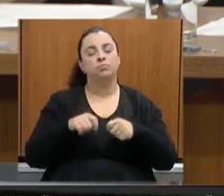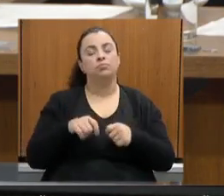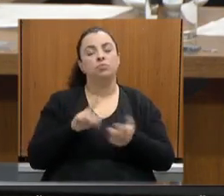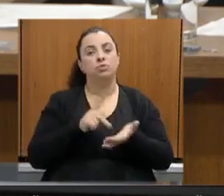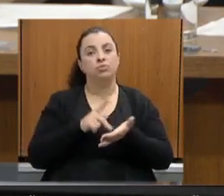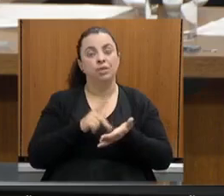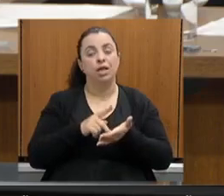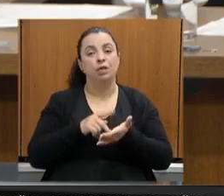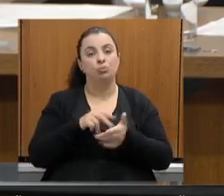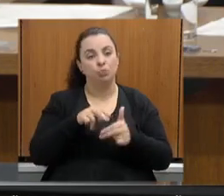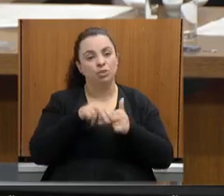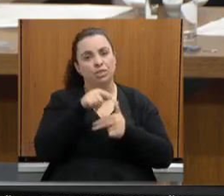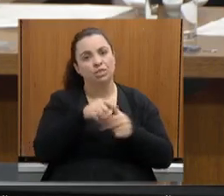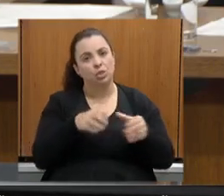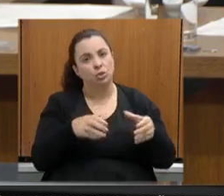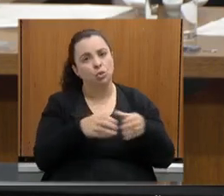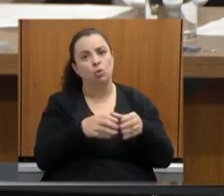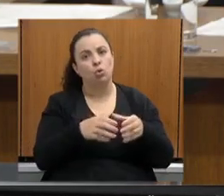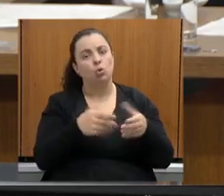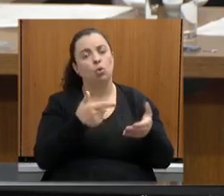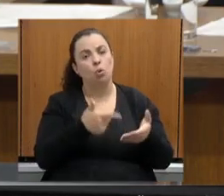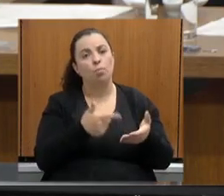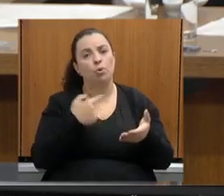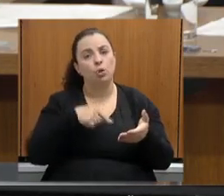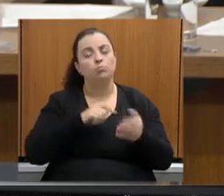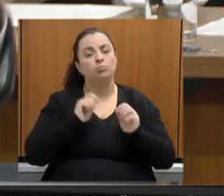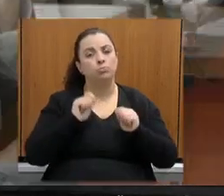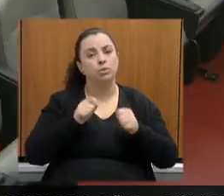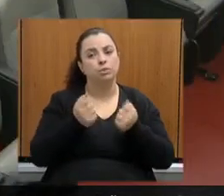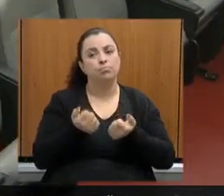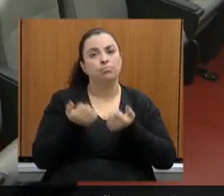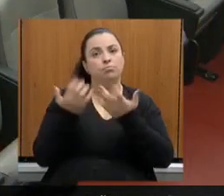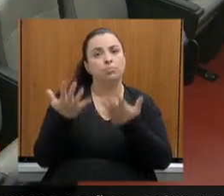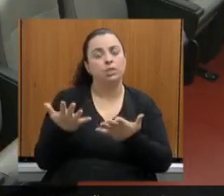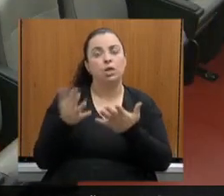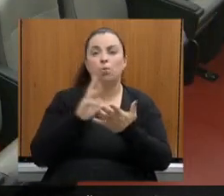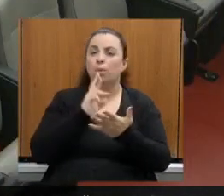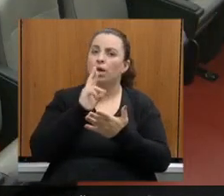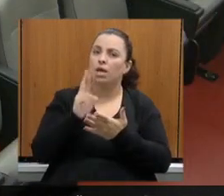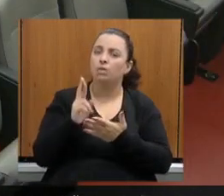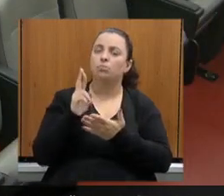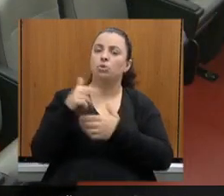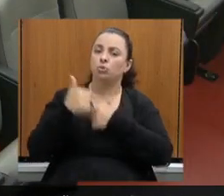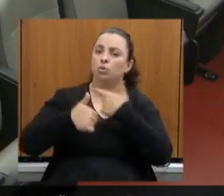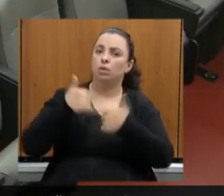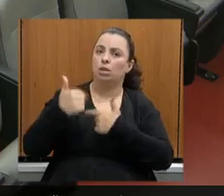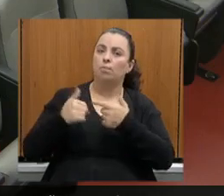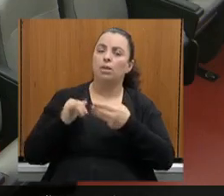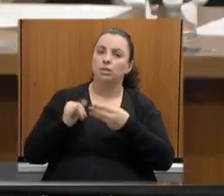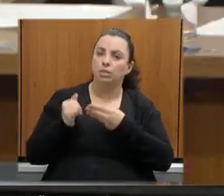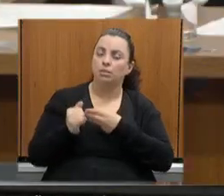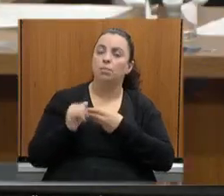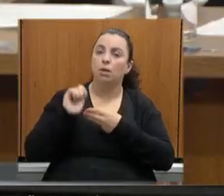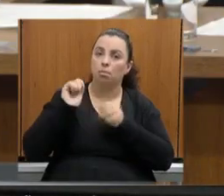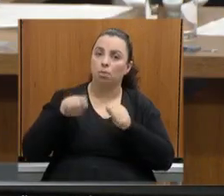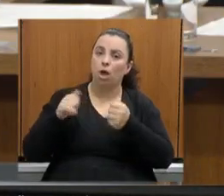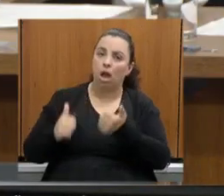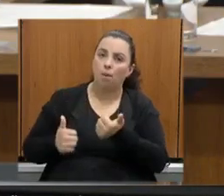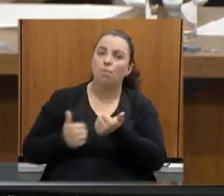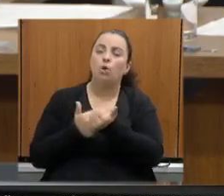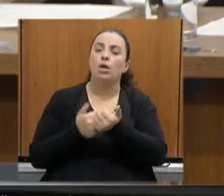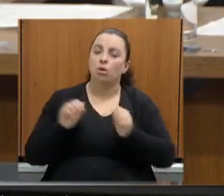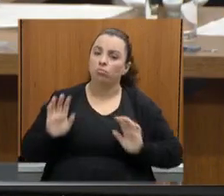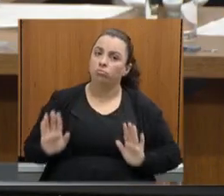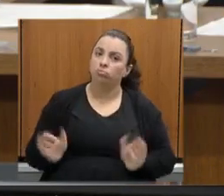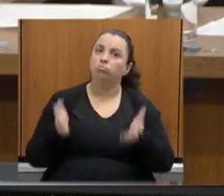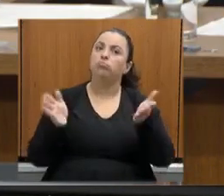a essa equipe a toda essa dedicação tá podendo entregar um resultado da Cemig poder efetivamente apoiar esse uma